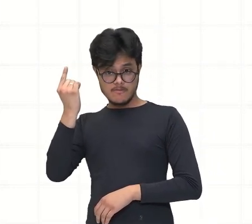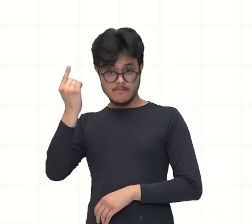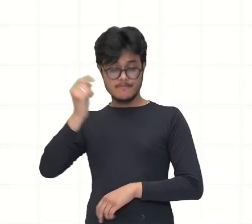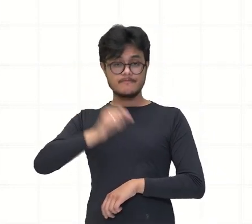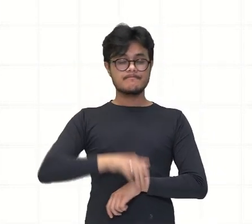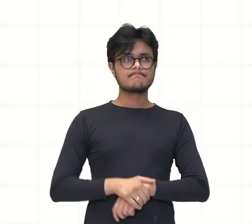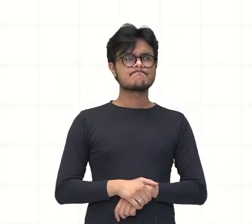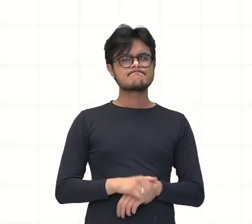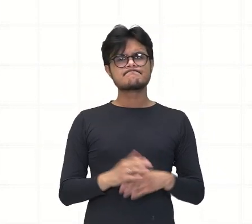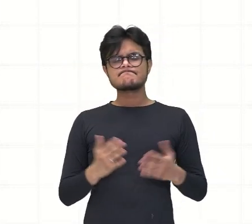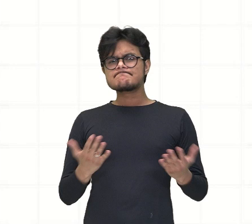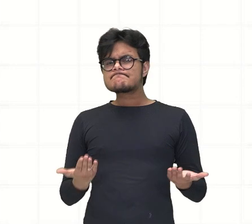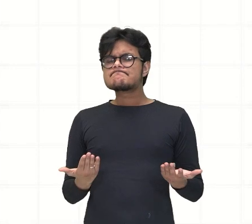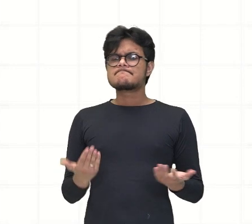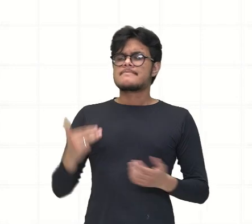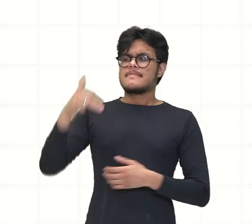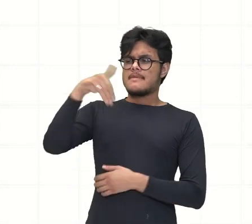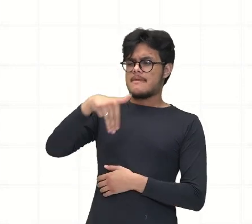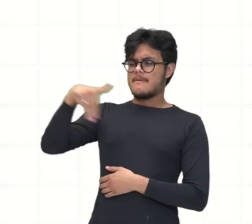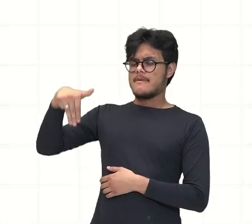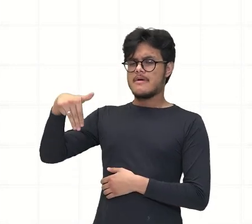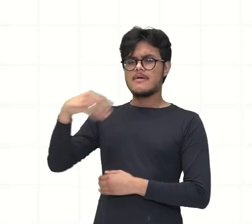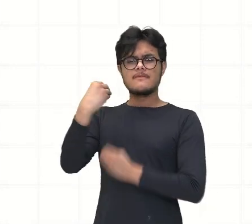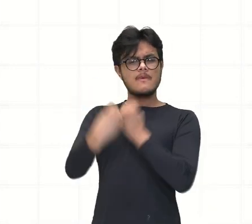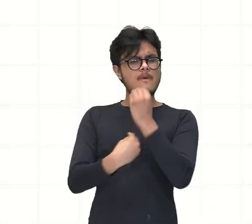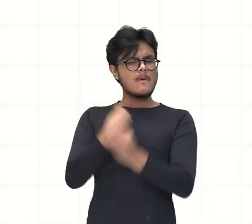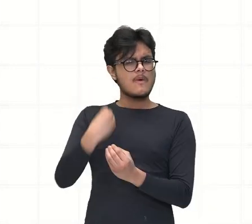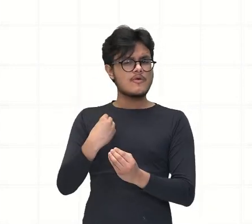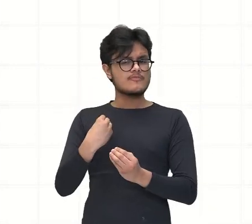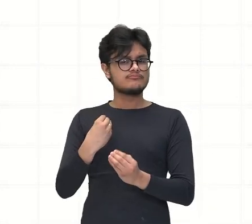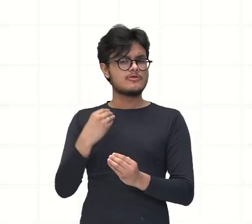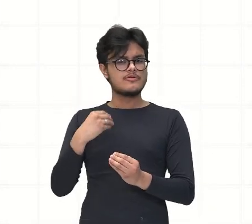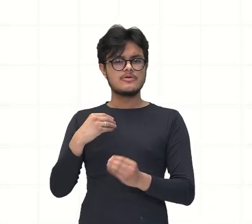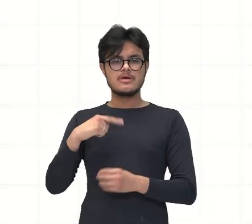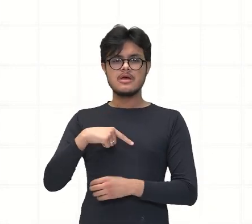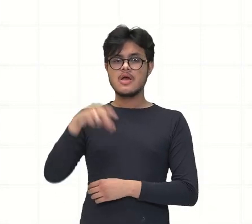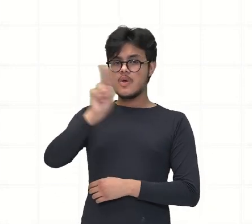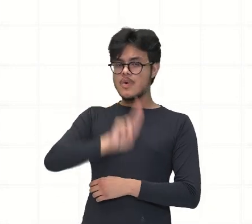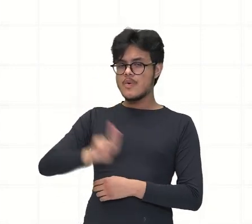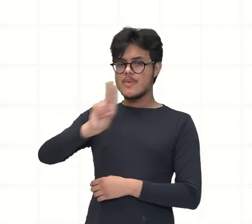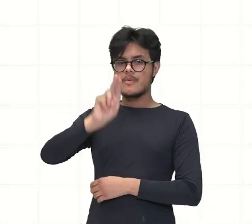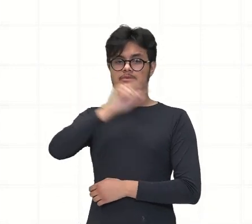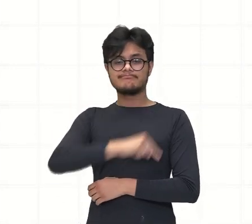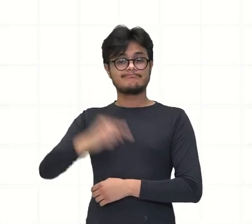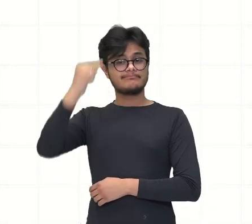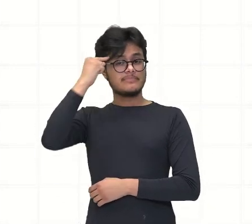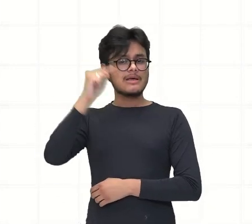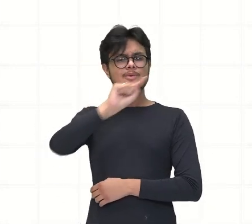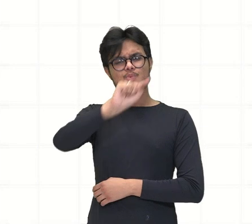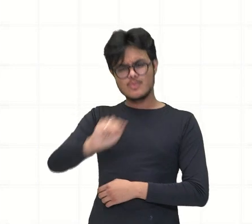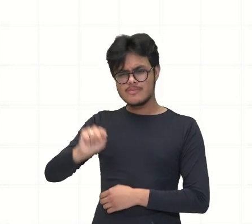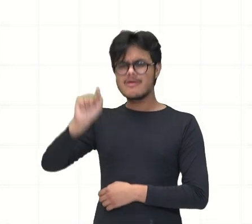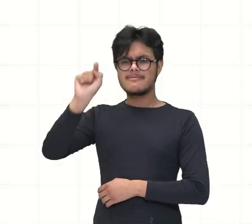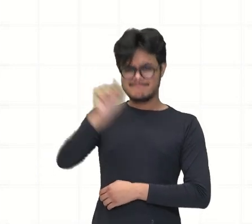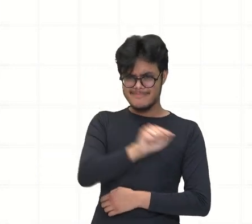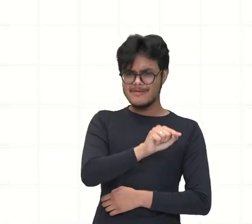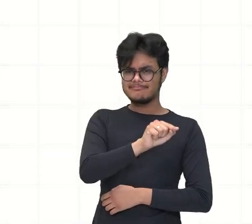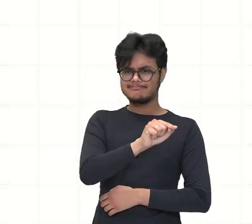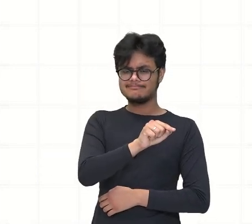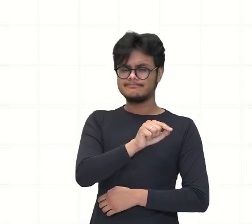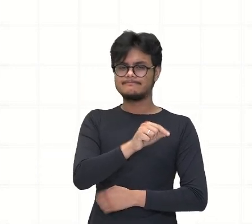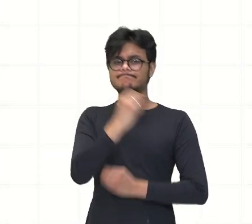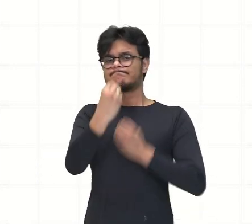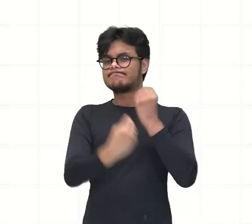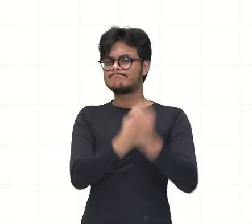0,001 milímetro, eu posso fazer isso utilizando a ideia da regra de 3, né?